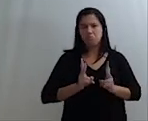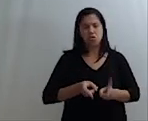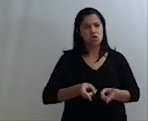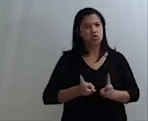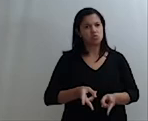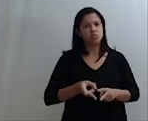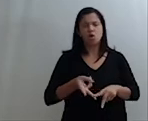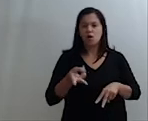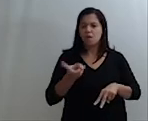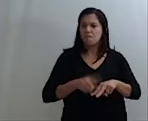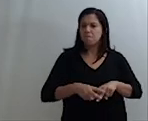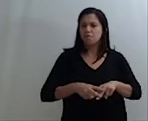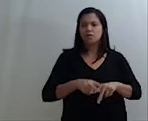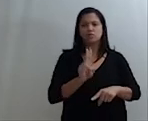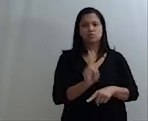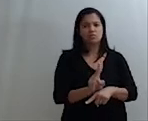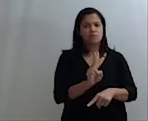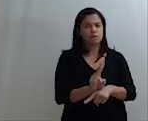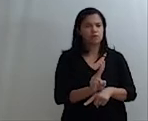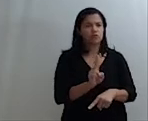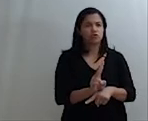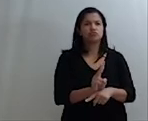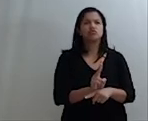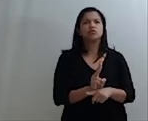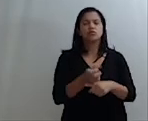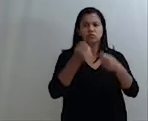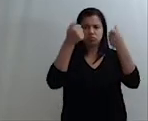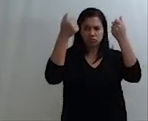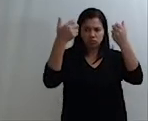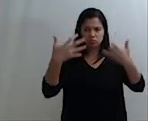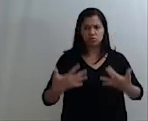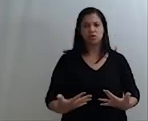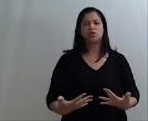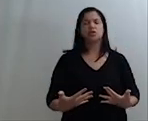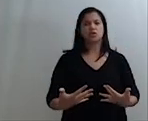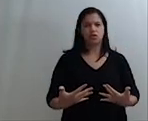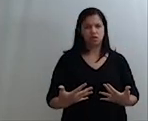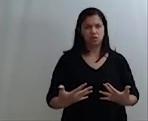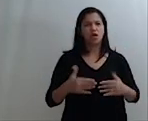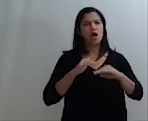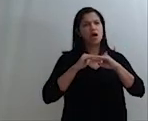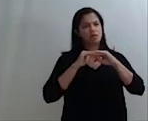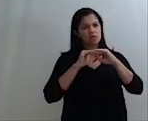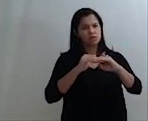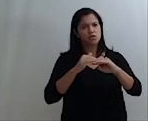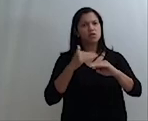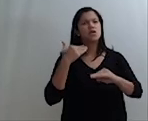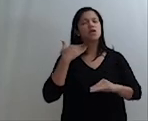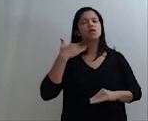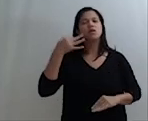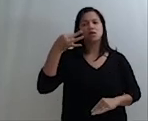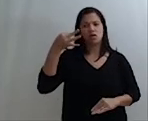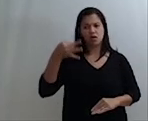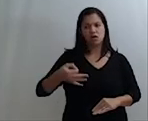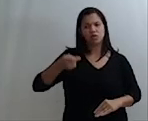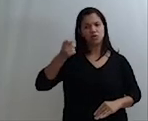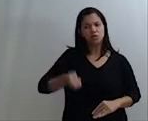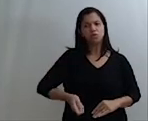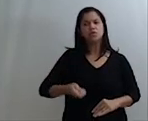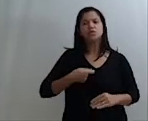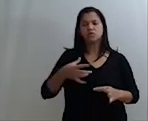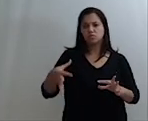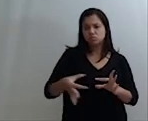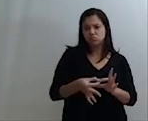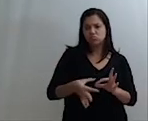prisão preventiva porque Como disse já aqui disse a Luíza e eu repeti acrescentando alguns adjetivos os